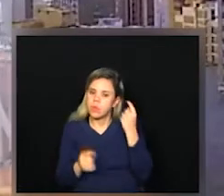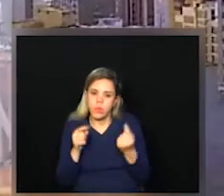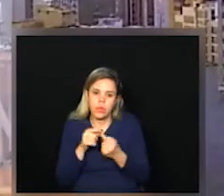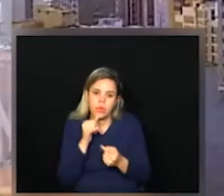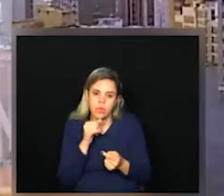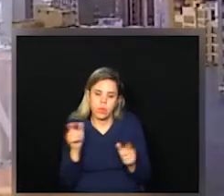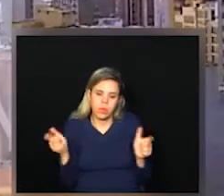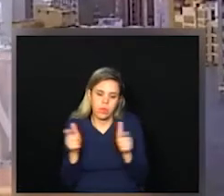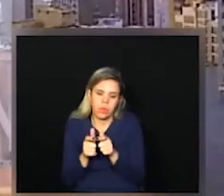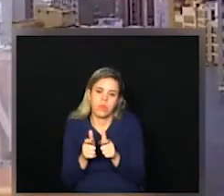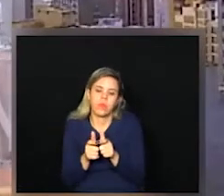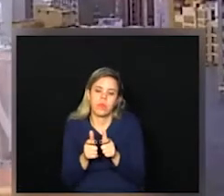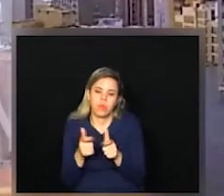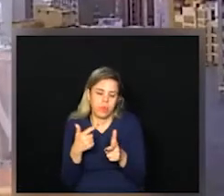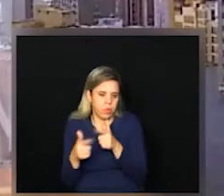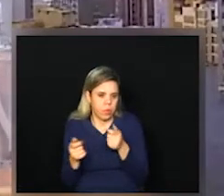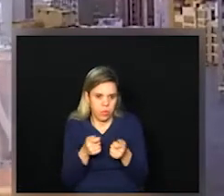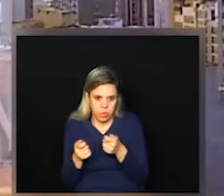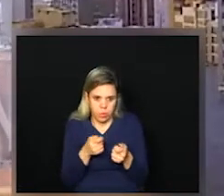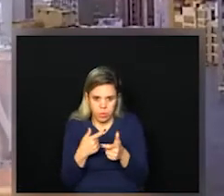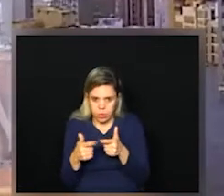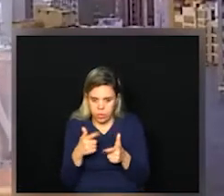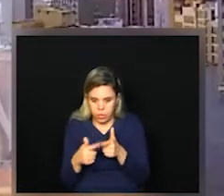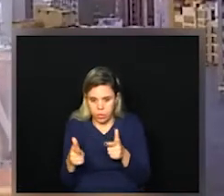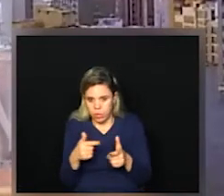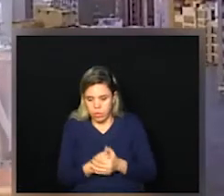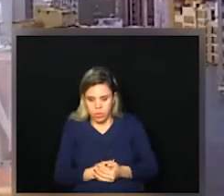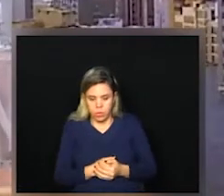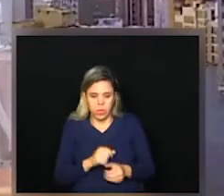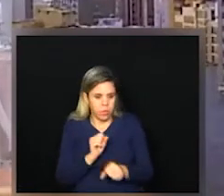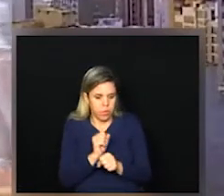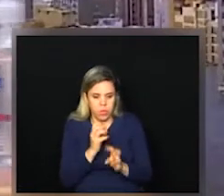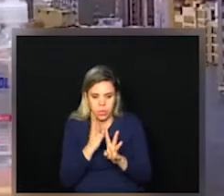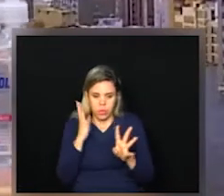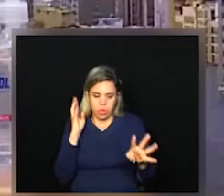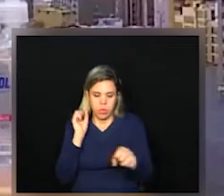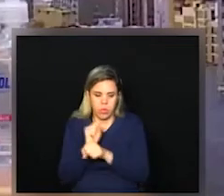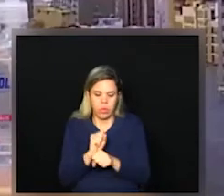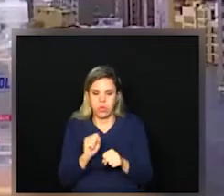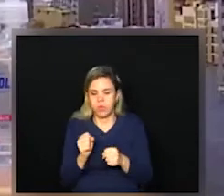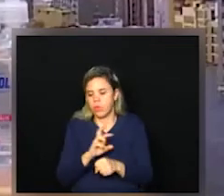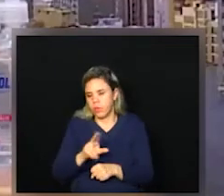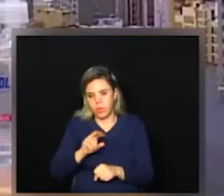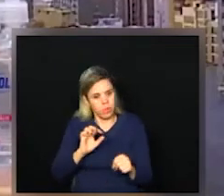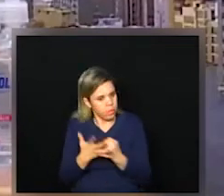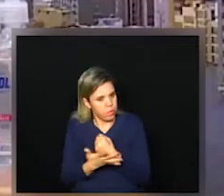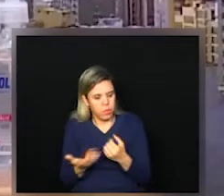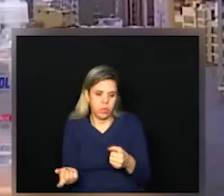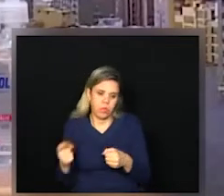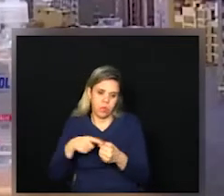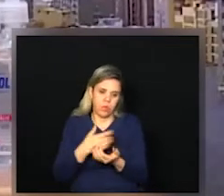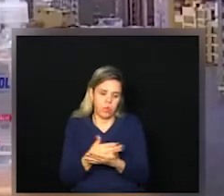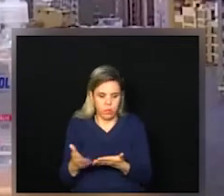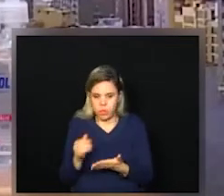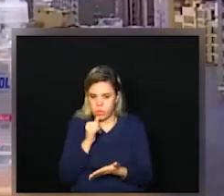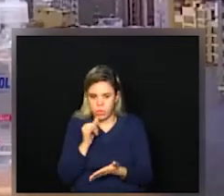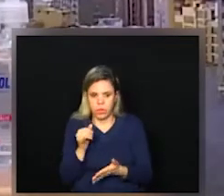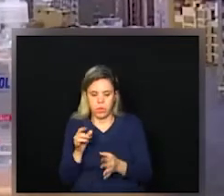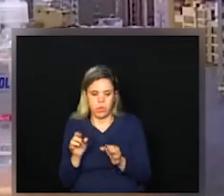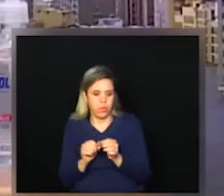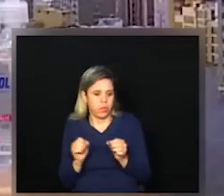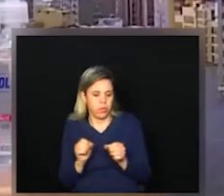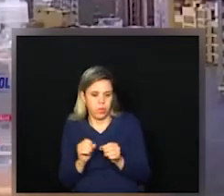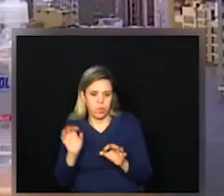de amenizar esses problemas dos não-Covid. Estamos começando a voltar